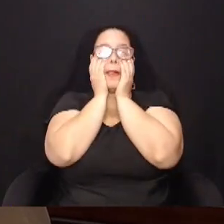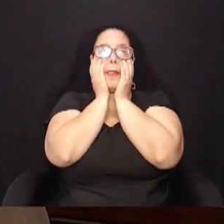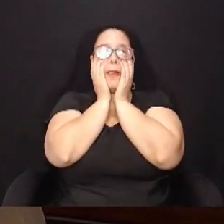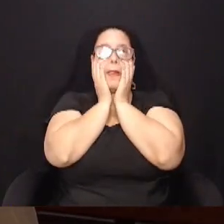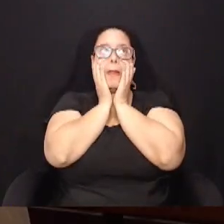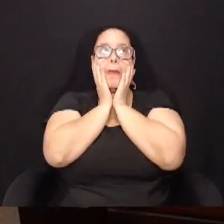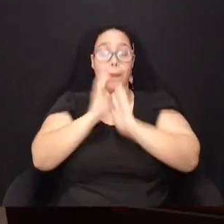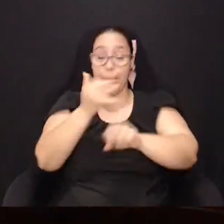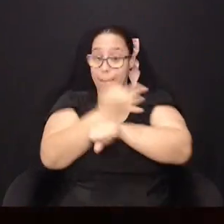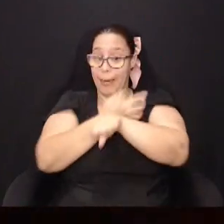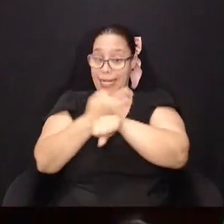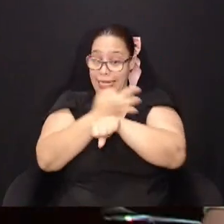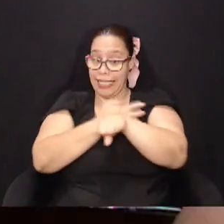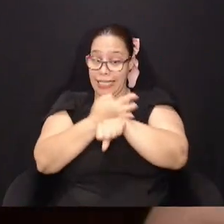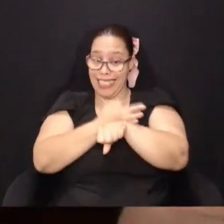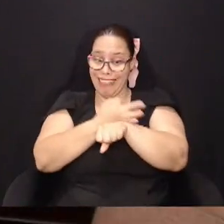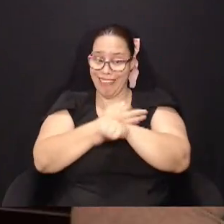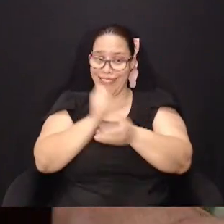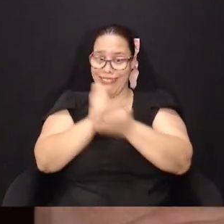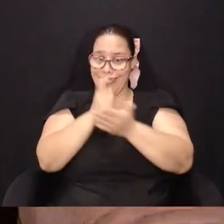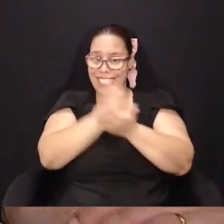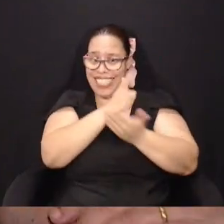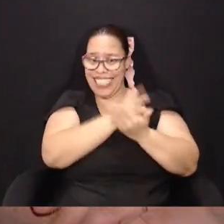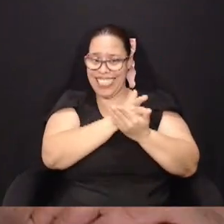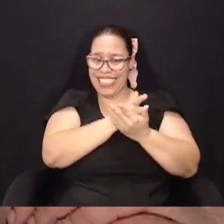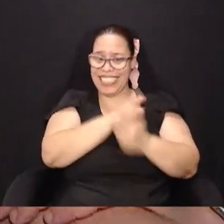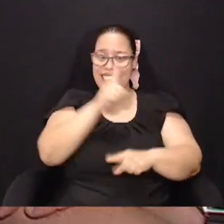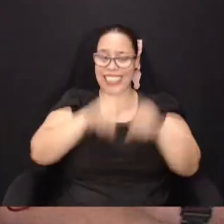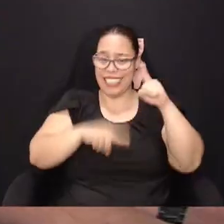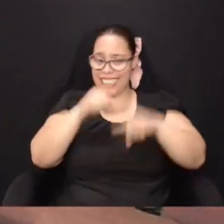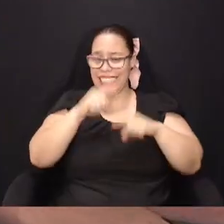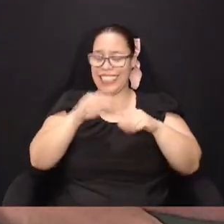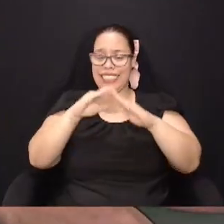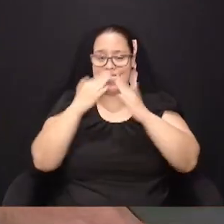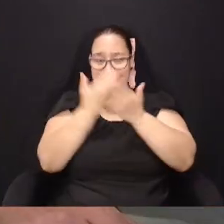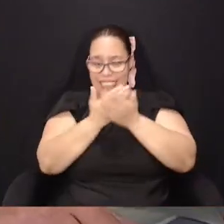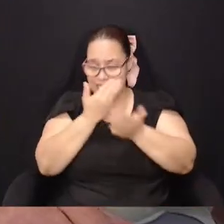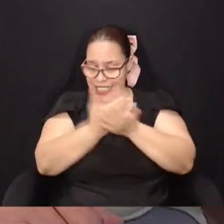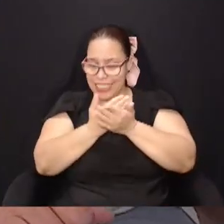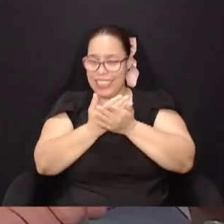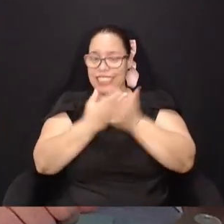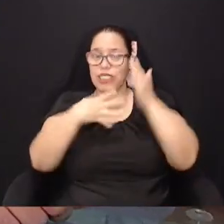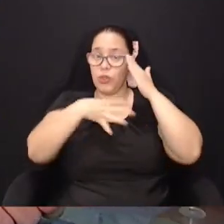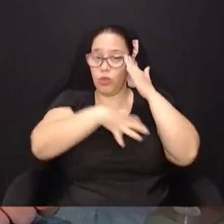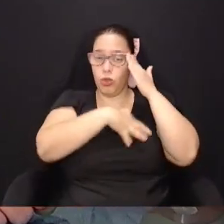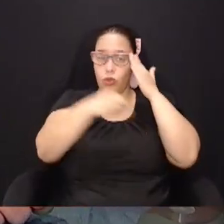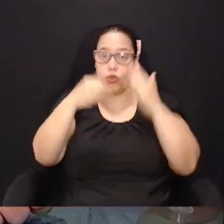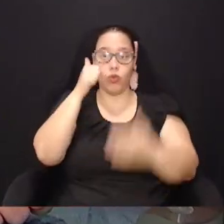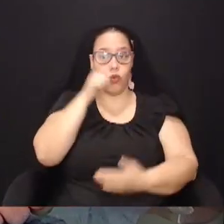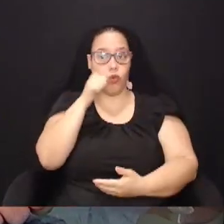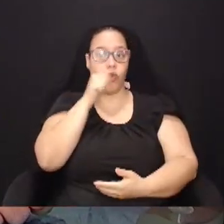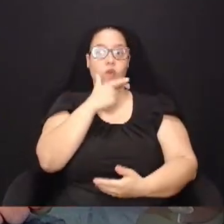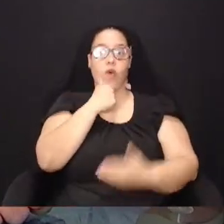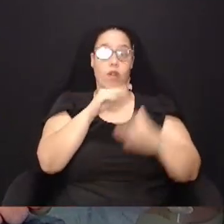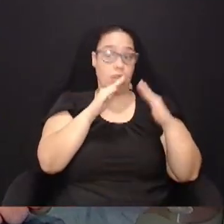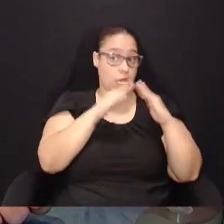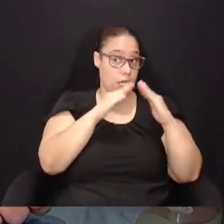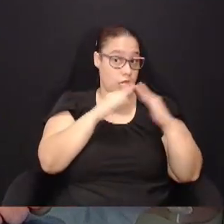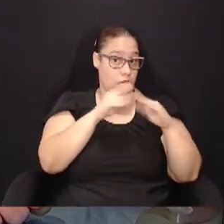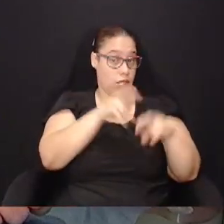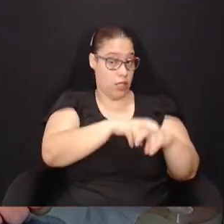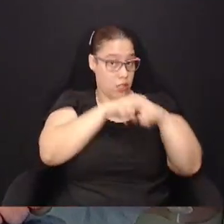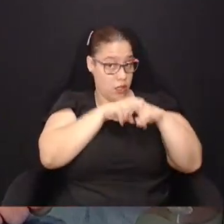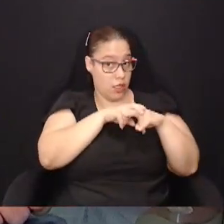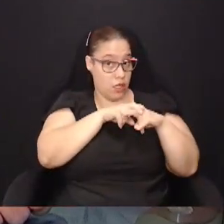aquelas contas e uma dessas contas é a questão do material escolar do seu filho, da sua filha que está em casa. Por isso, ao meu lado está o Eli